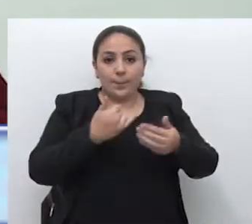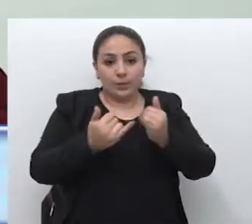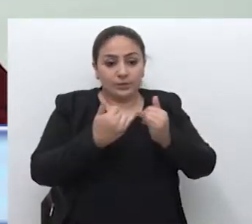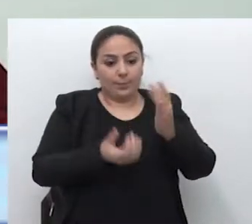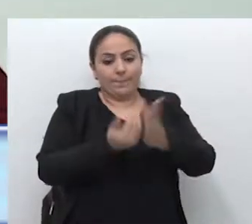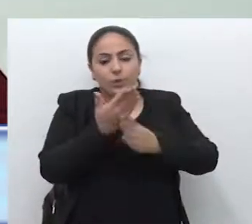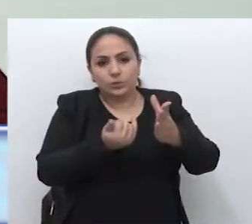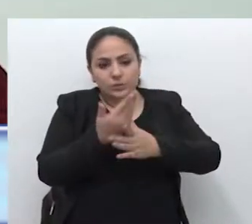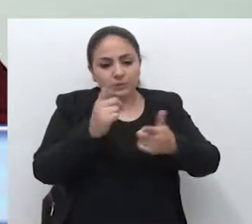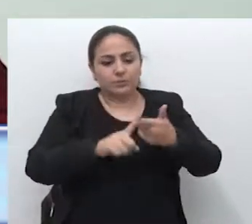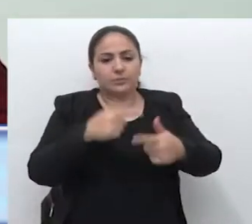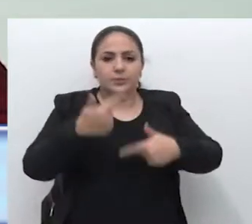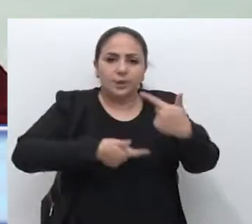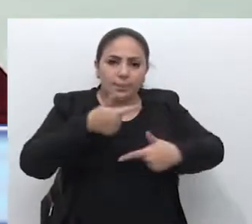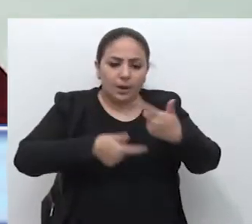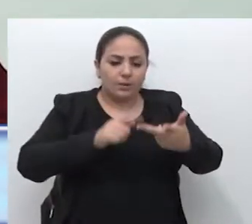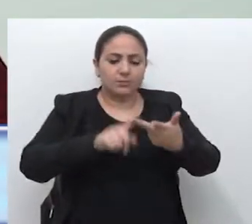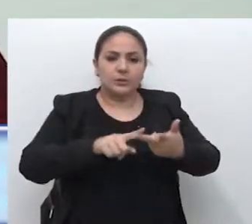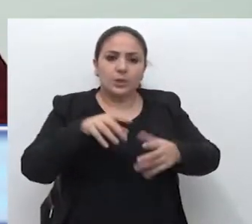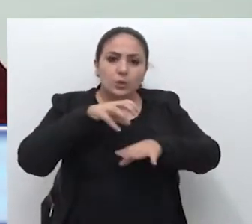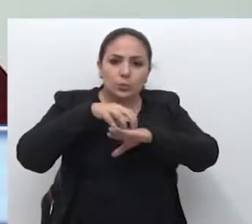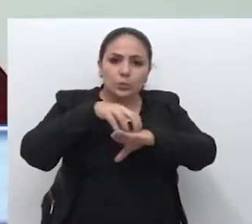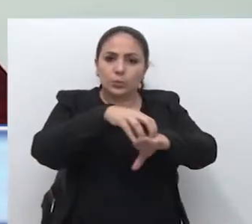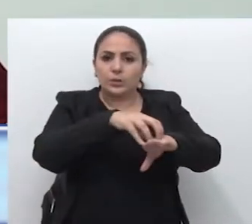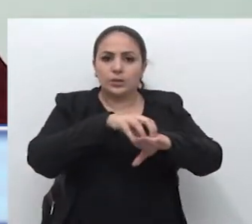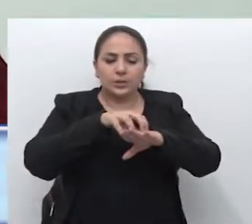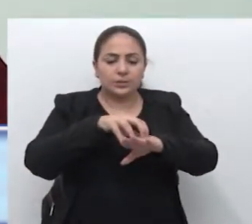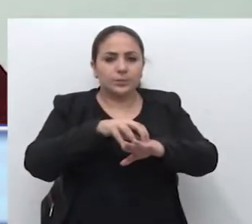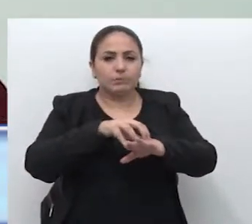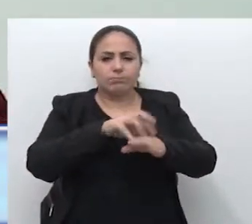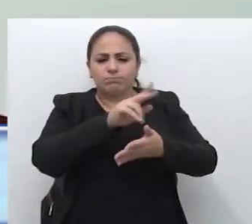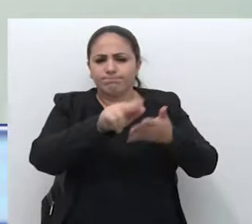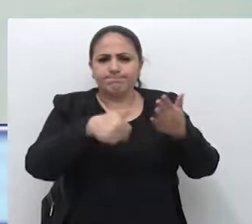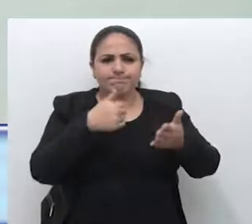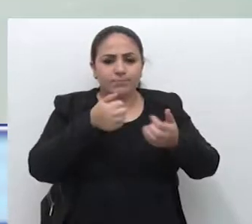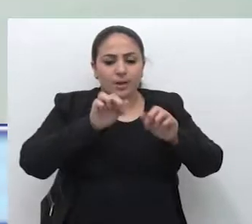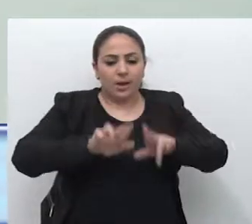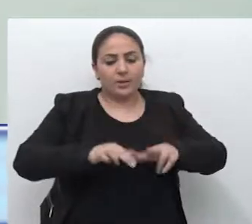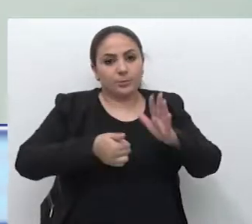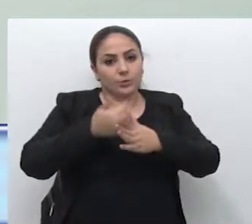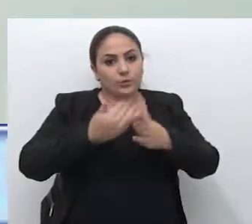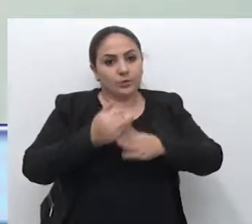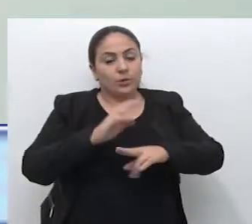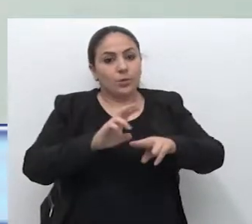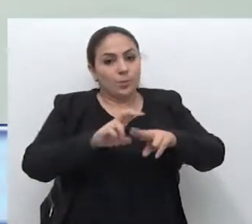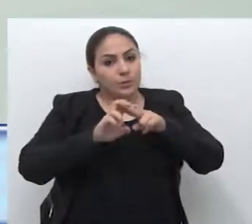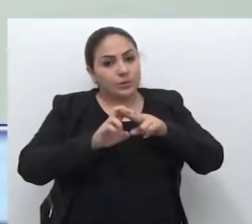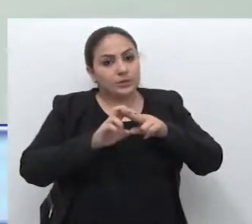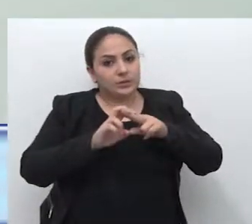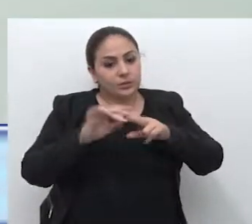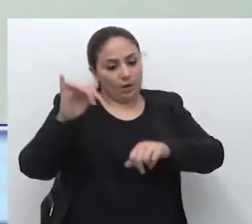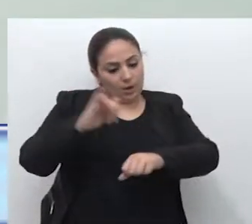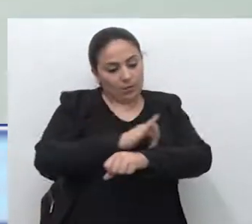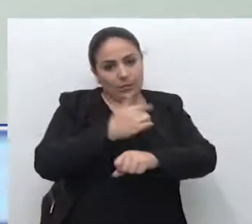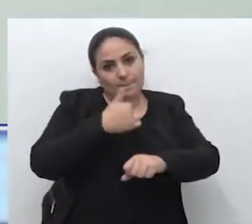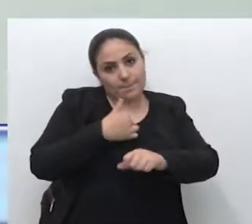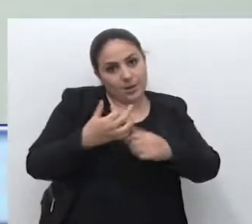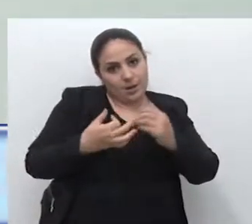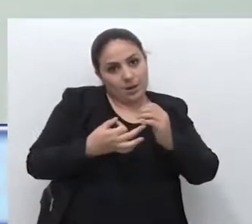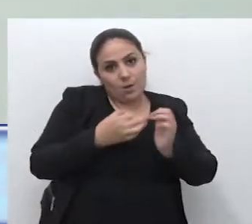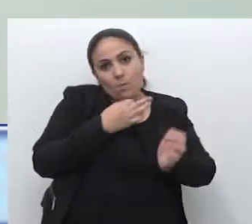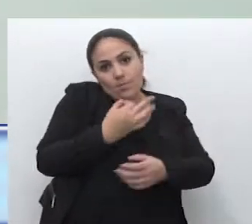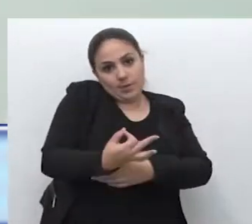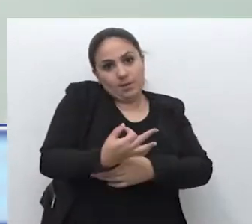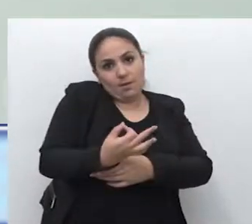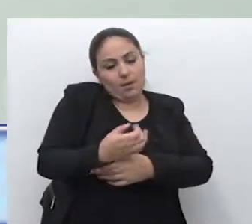seja de produção, seja de serviço, seja de turismo, seja de que segmento for de produção. Então, o aeroporto, na minha